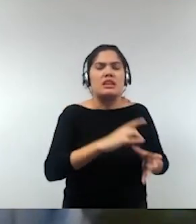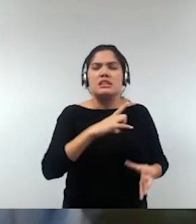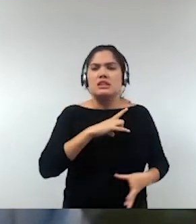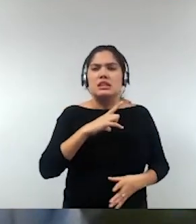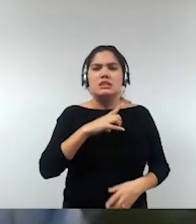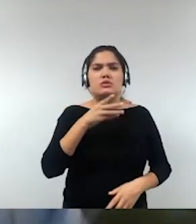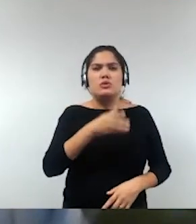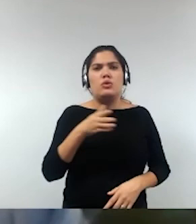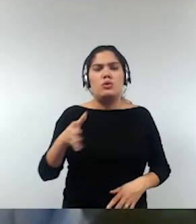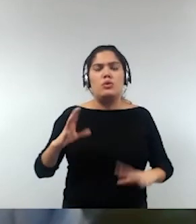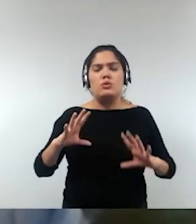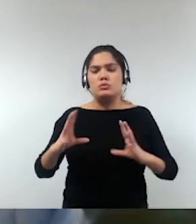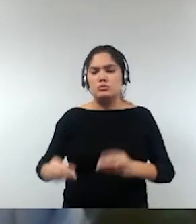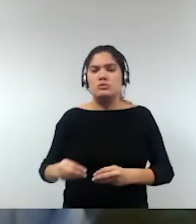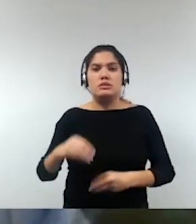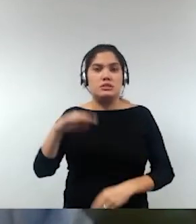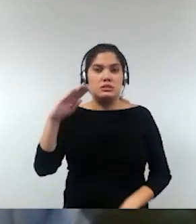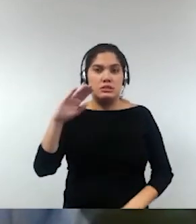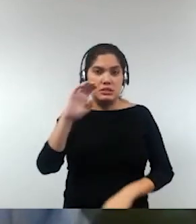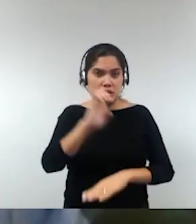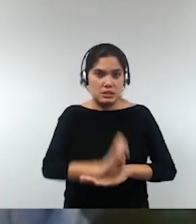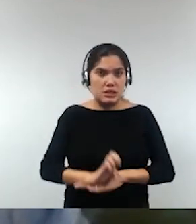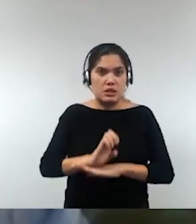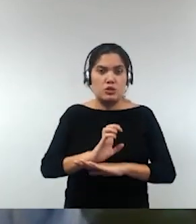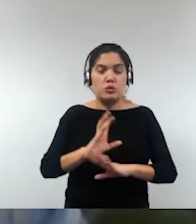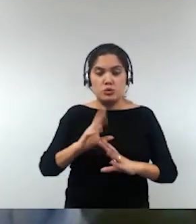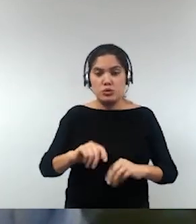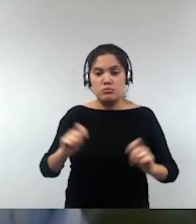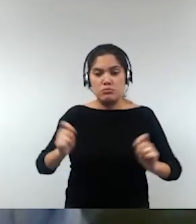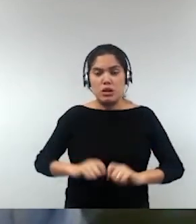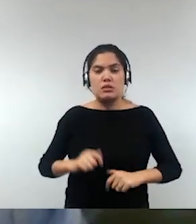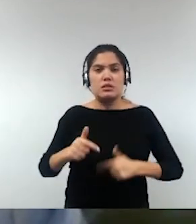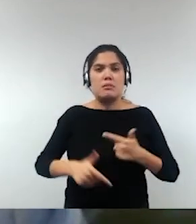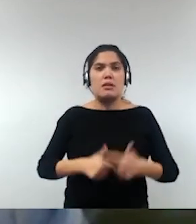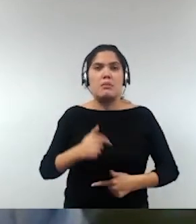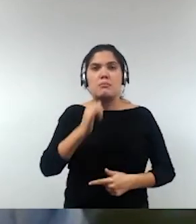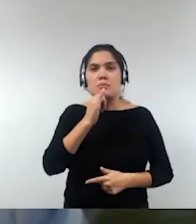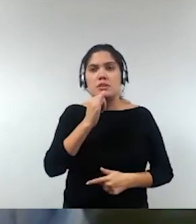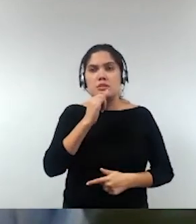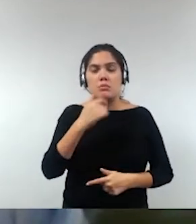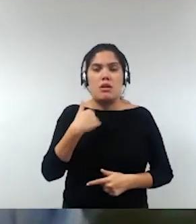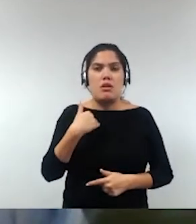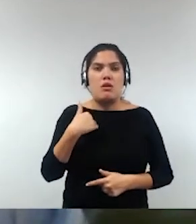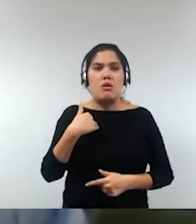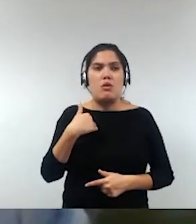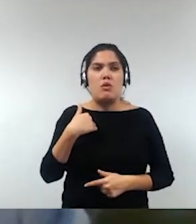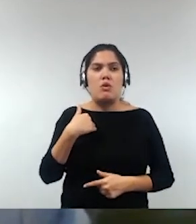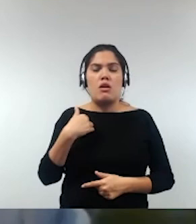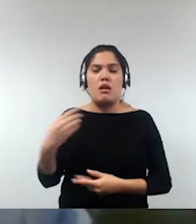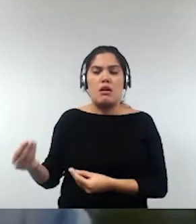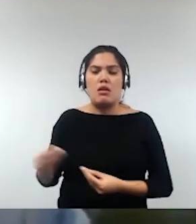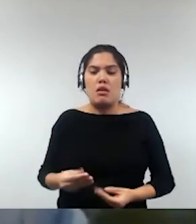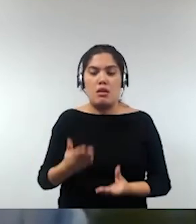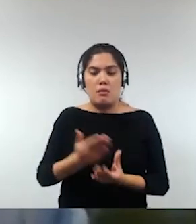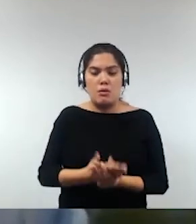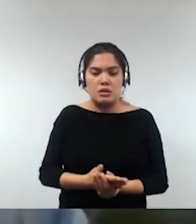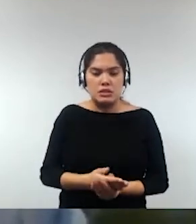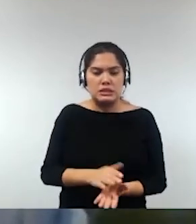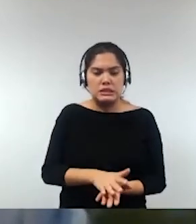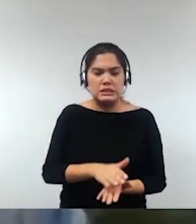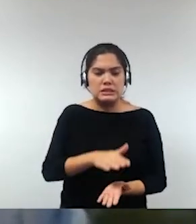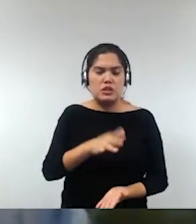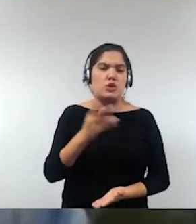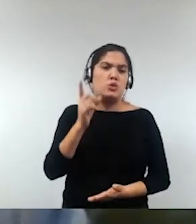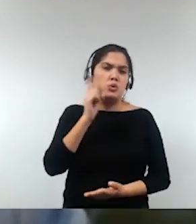as comarcas do estado. Então, todo mundo pode trabalhar e, por exemplo, eu recebo processos inúmeros todos